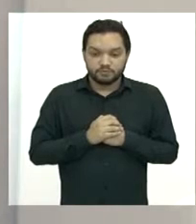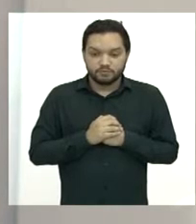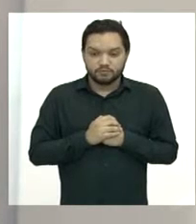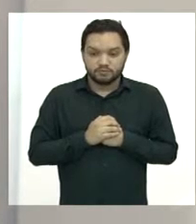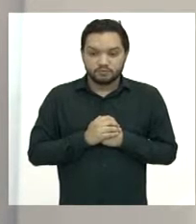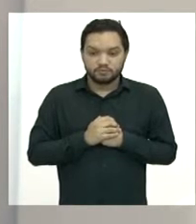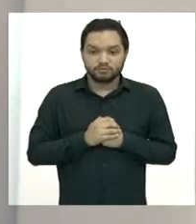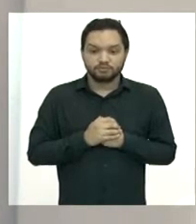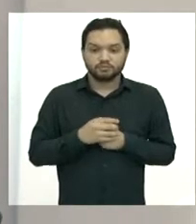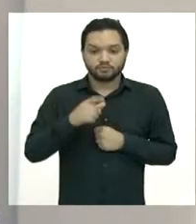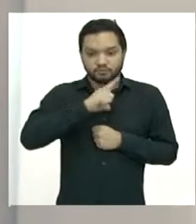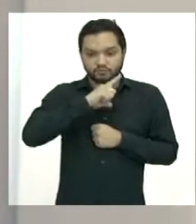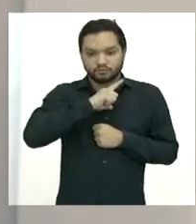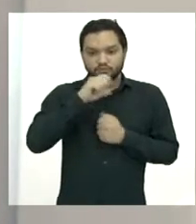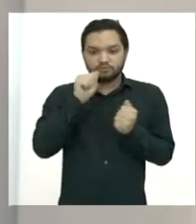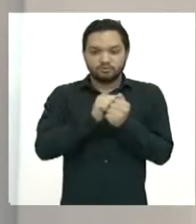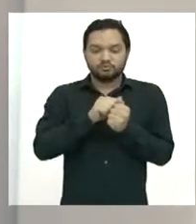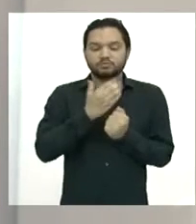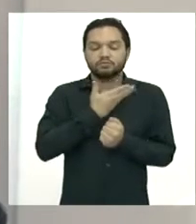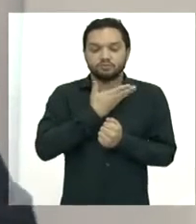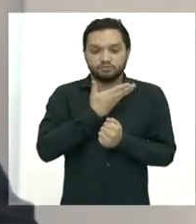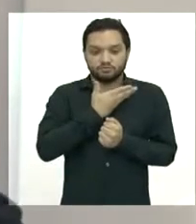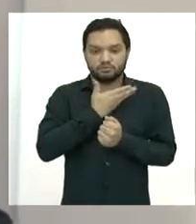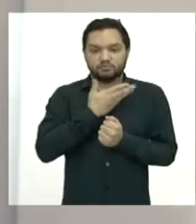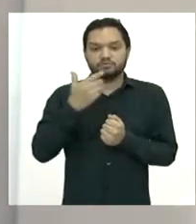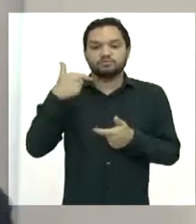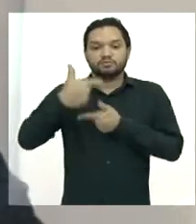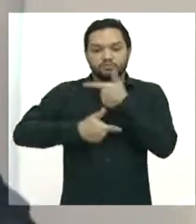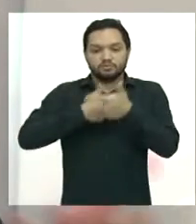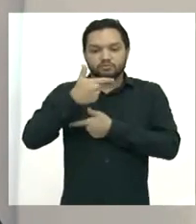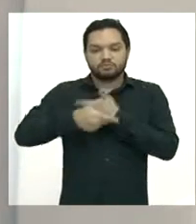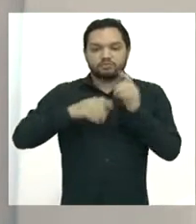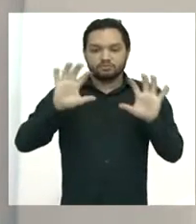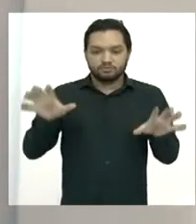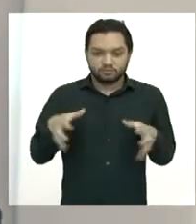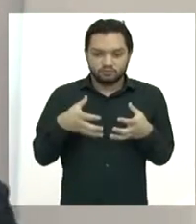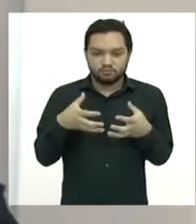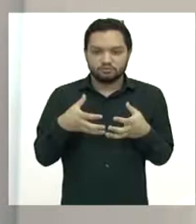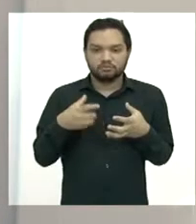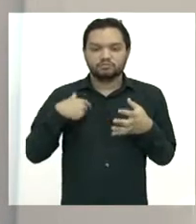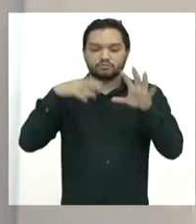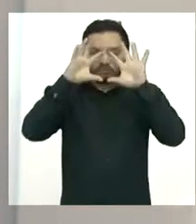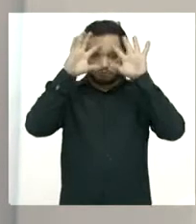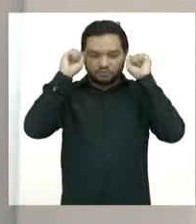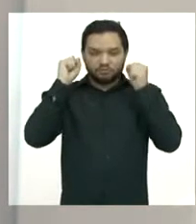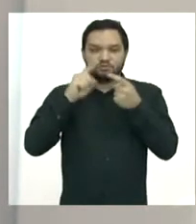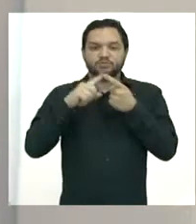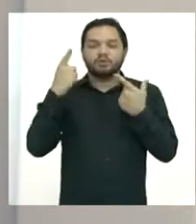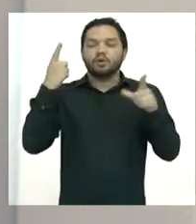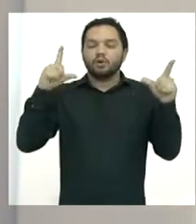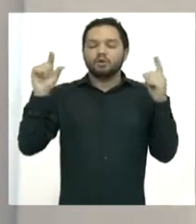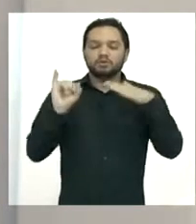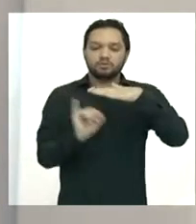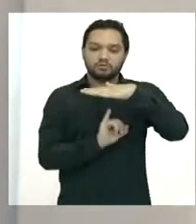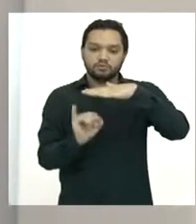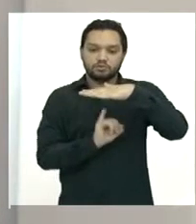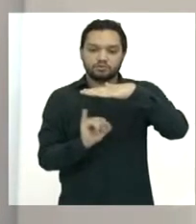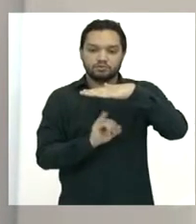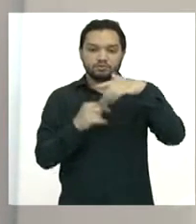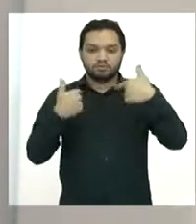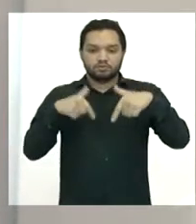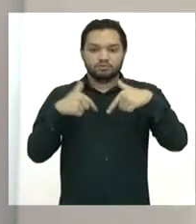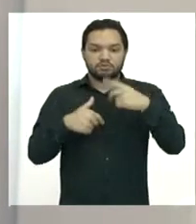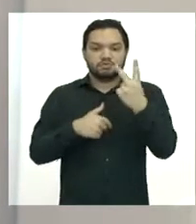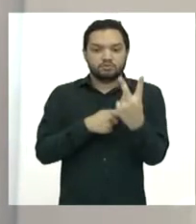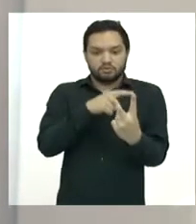gente teve, junto com os amigos, e trabalho em conjunto, não só no Conselho, mas em outros órgãos também. Eu sou gestor de 2